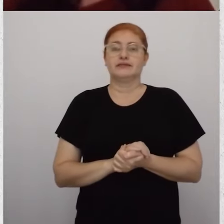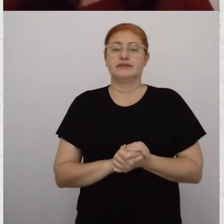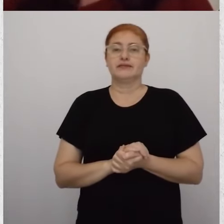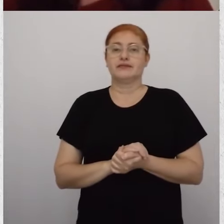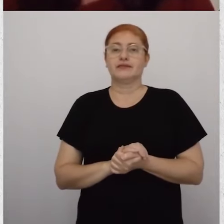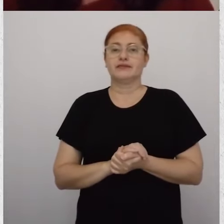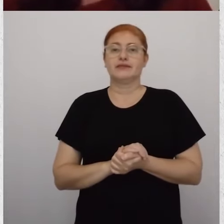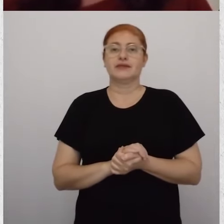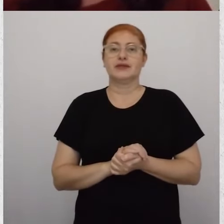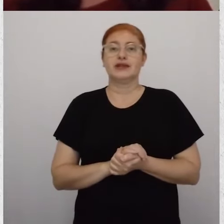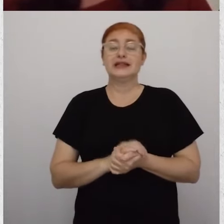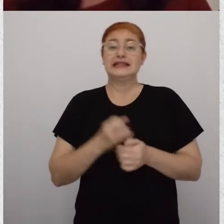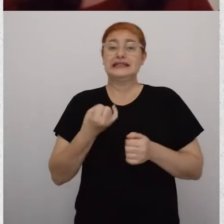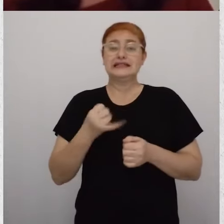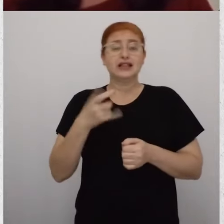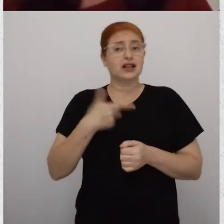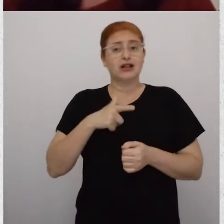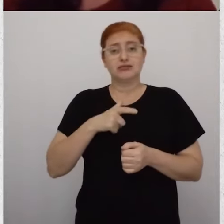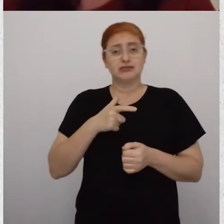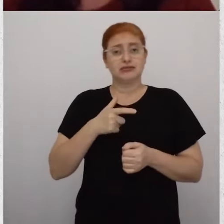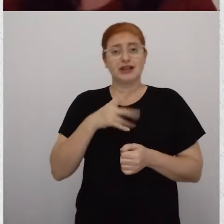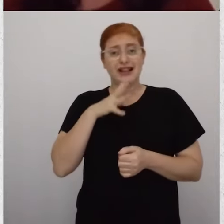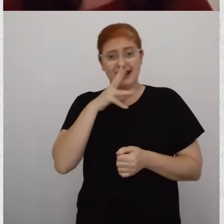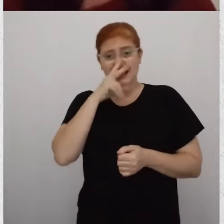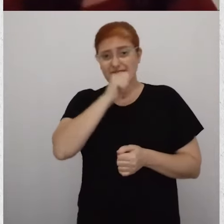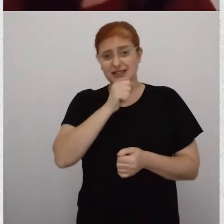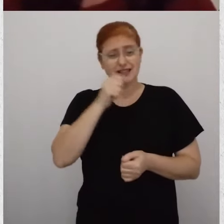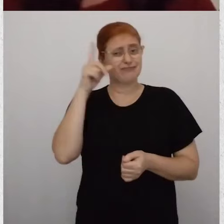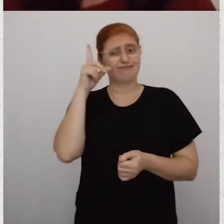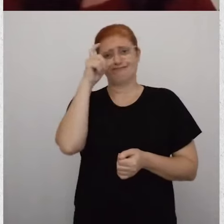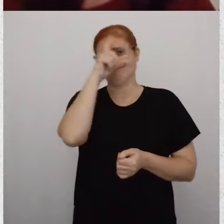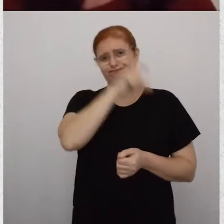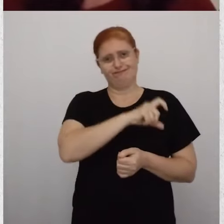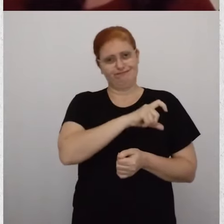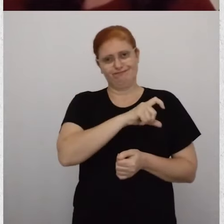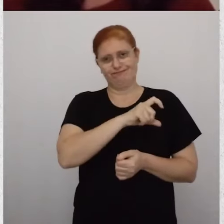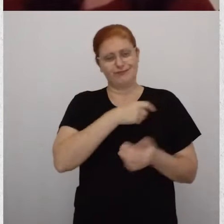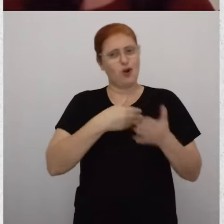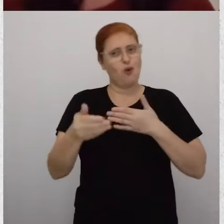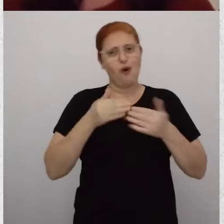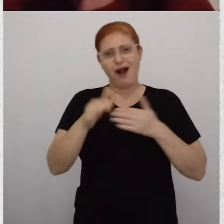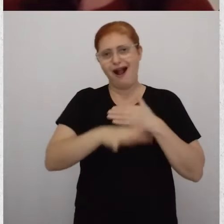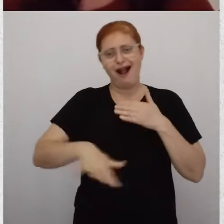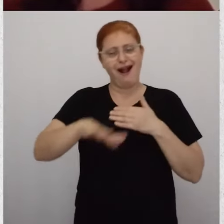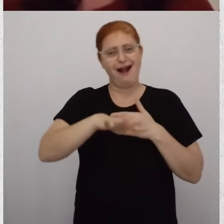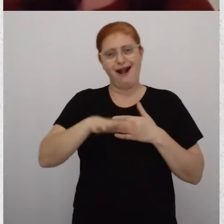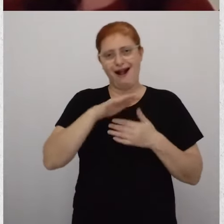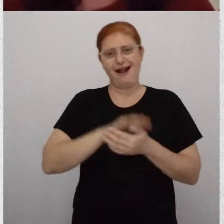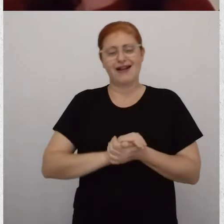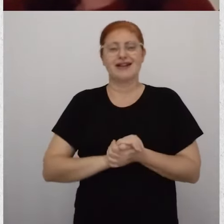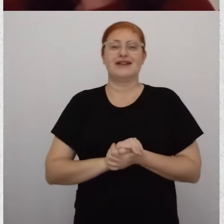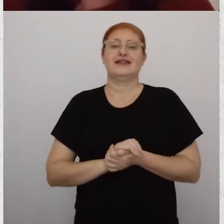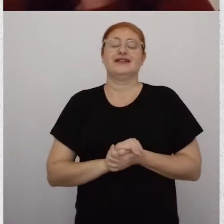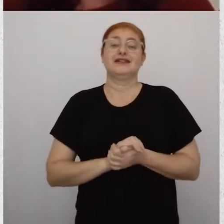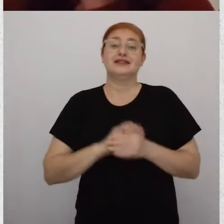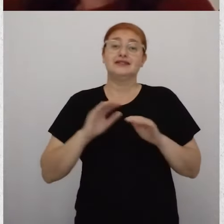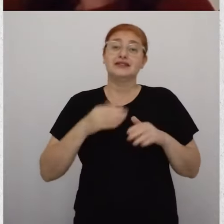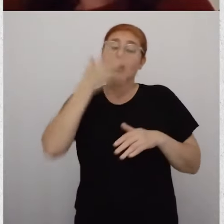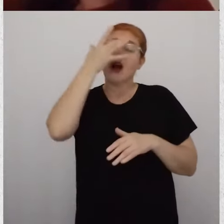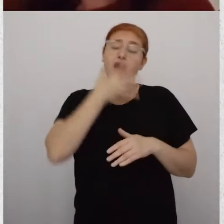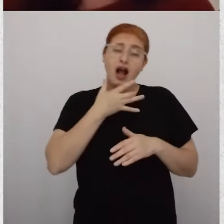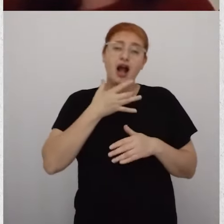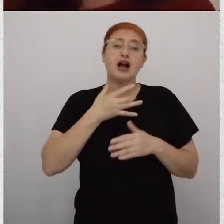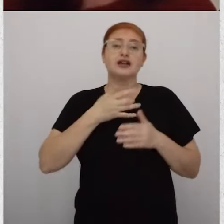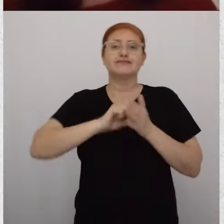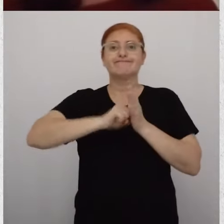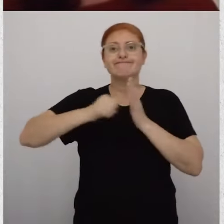E sem autocrítica fica difícil ir para qualquer canto, né? Na real, assim, não só para os movimentos feministas, assim, mas eu acho que é um